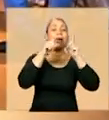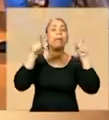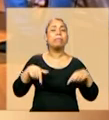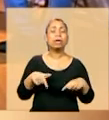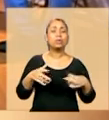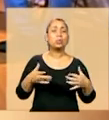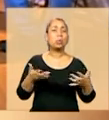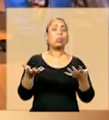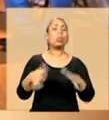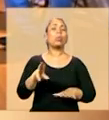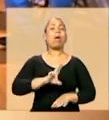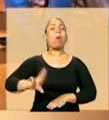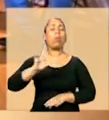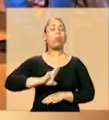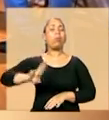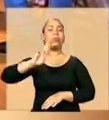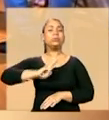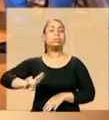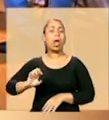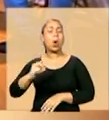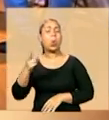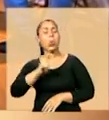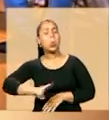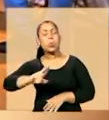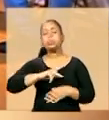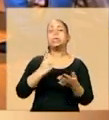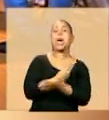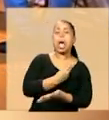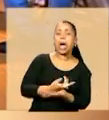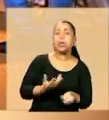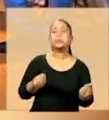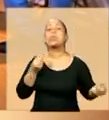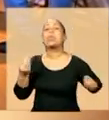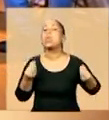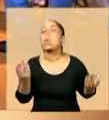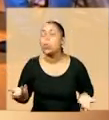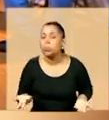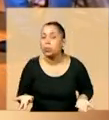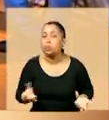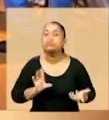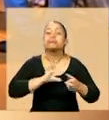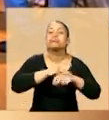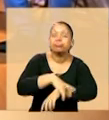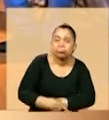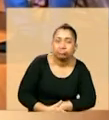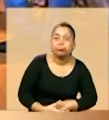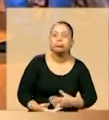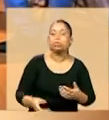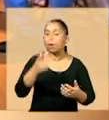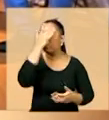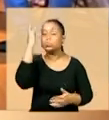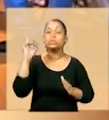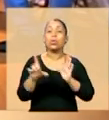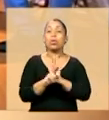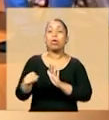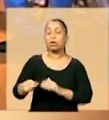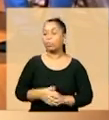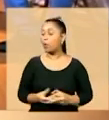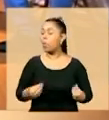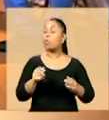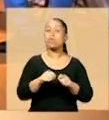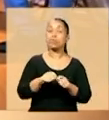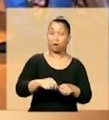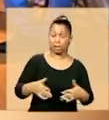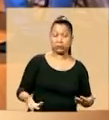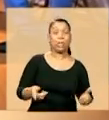empregado que não quer usar ou usa de forma incorreta o EPI, quais são as garantias legais do empregador? Como é que ele